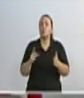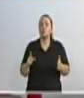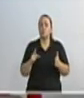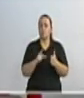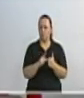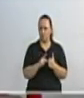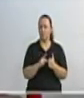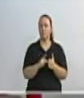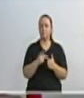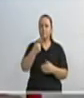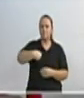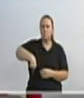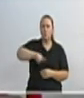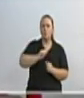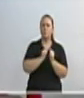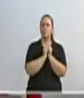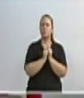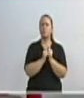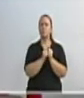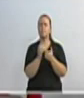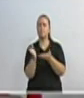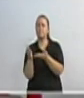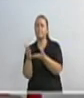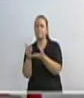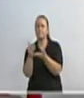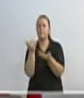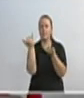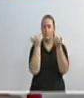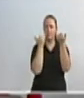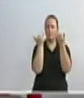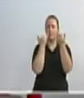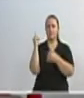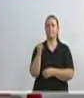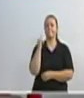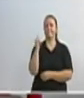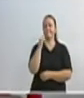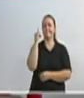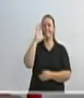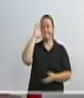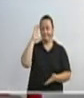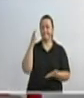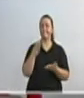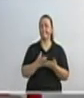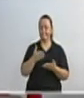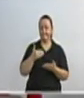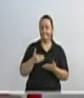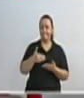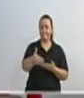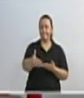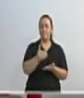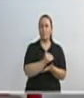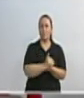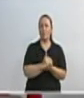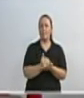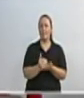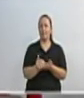em conjunto, levantamos algumas informações que são importantes e que acredito que agora a gente acaba entrando no cerne do problema da telefonia